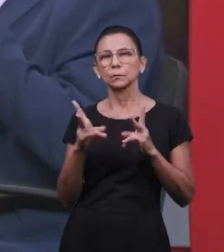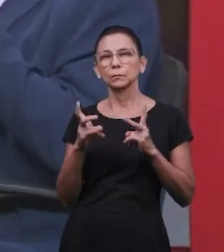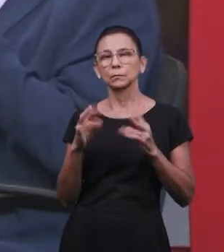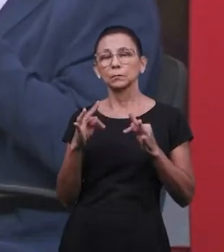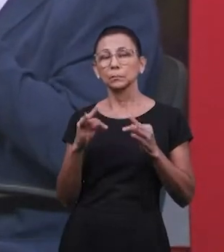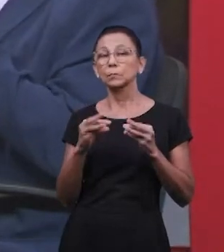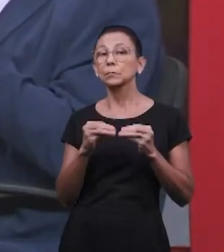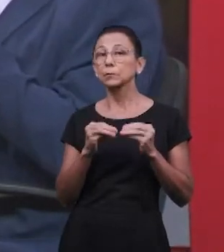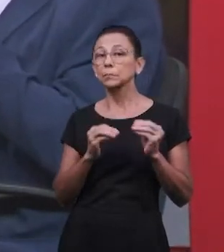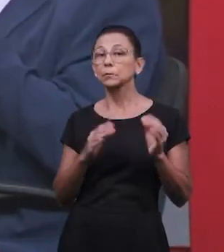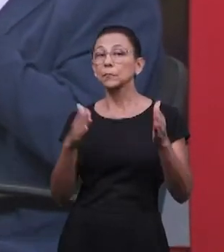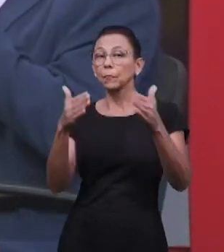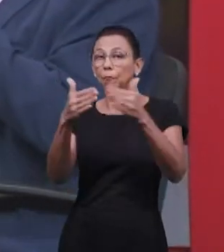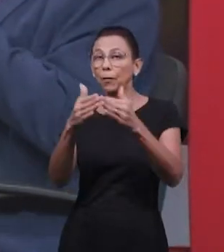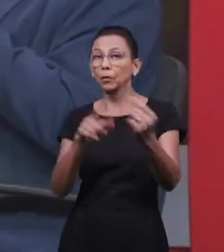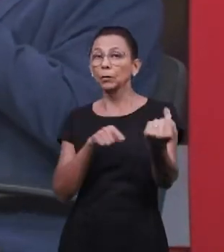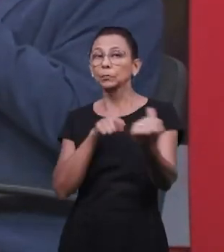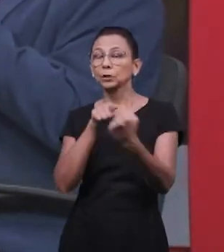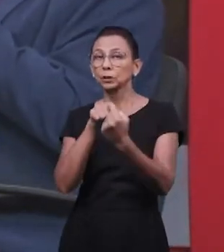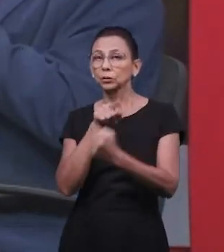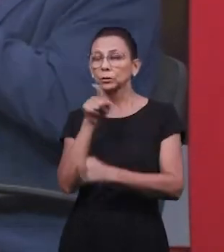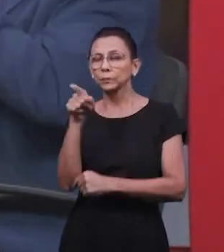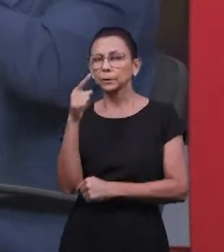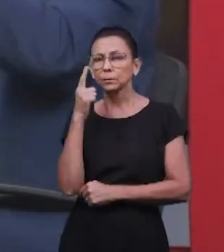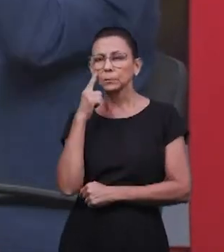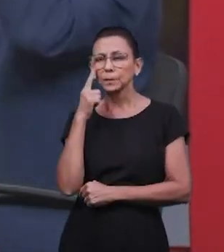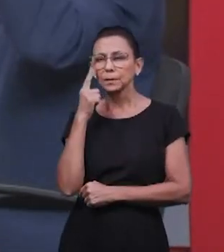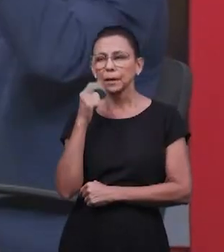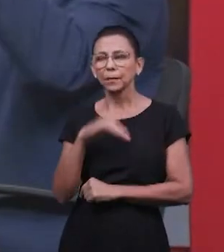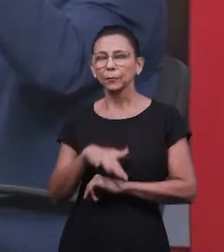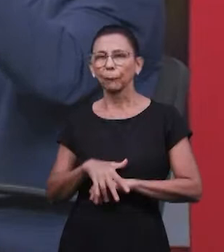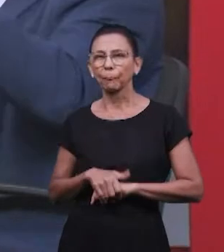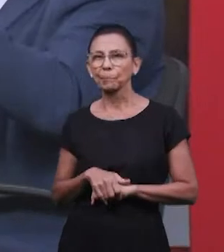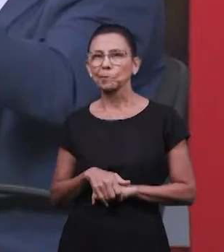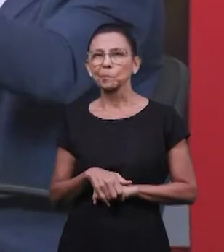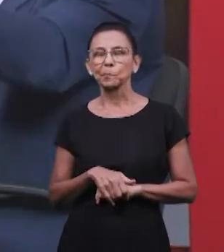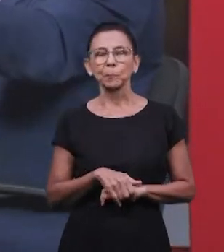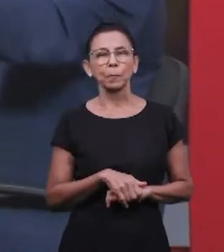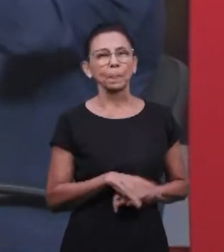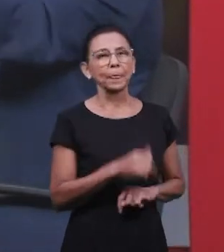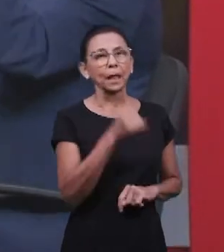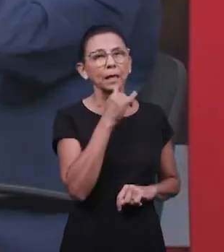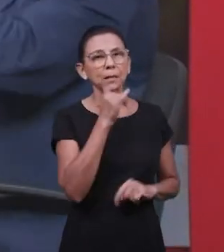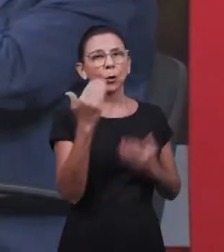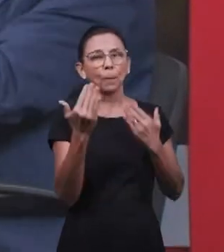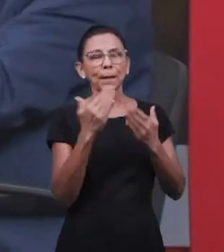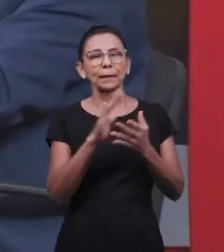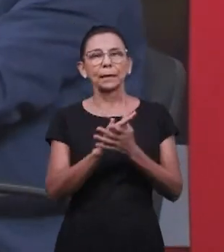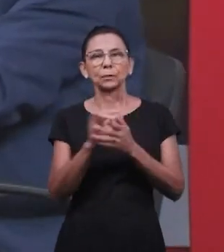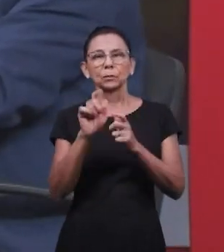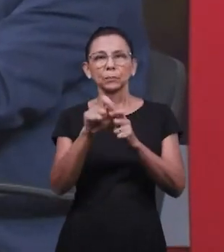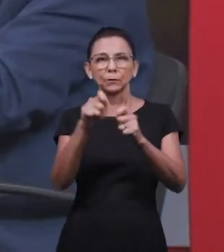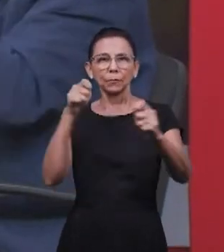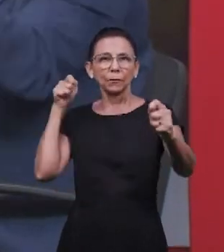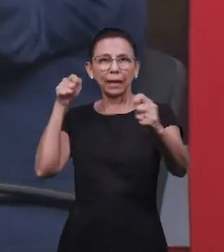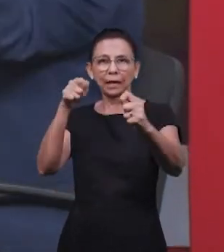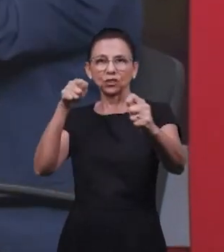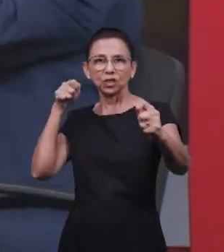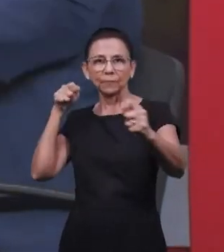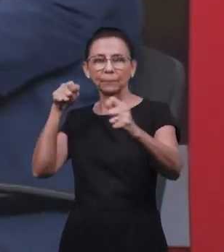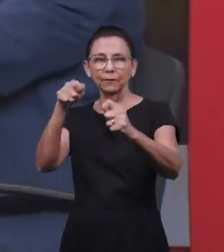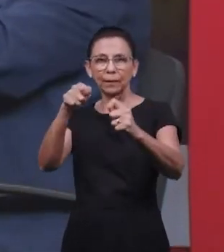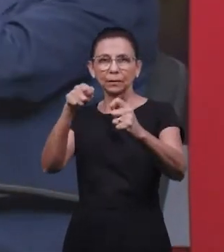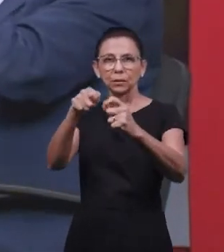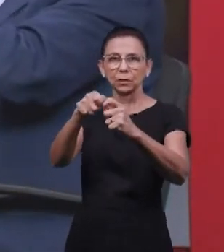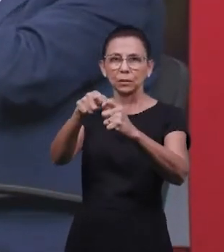de guerra, né? As pessoas tinham as flechas. Então, se você jogar a flecha de qualquer jeito, ela vai cair em qualquer lugar e pode retornar para você essa flecha. É igual o filho retorna